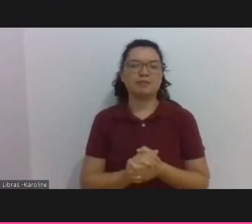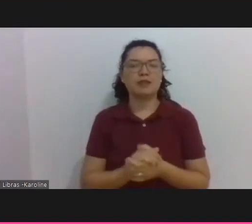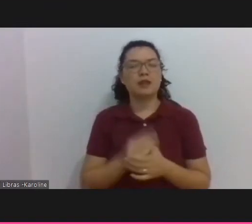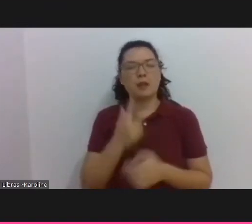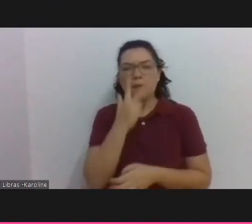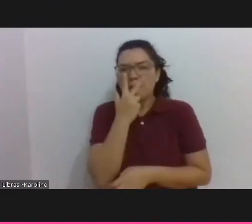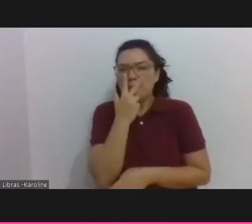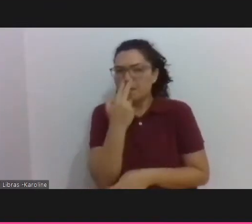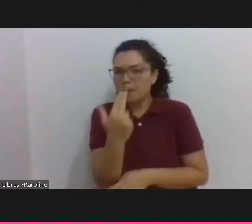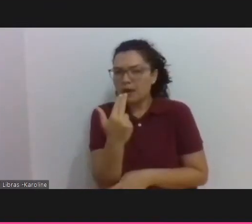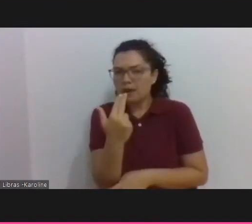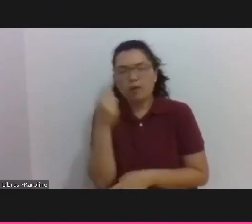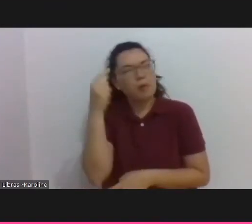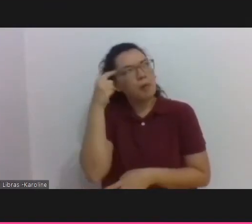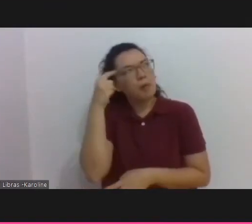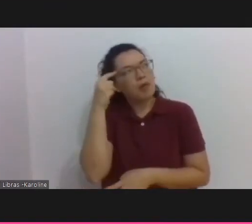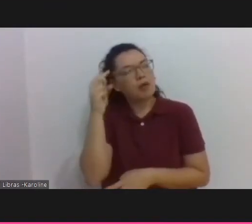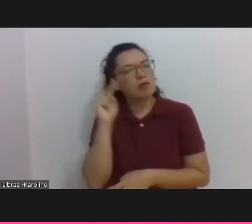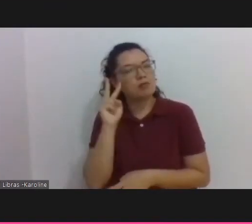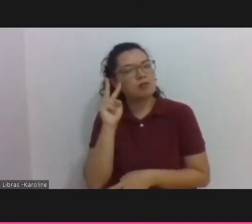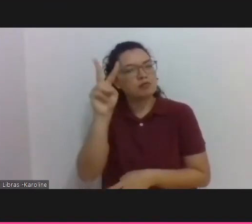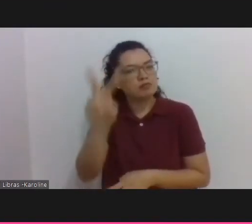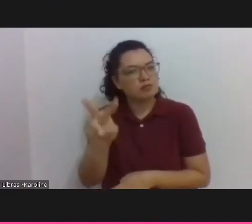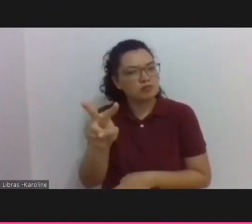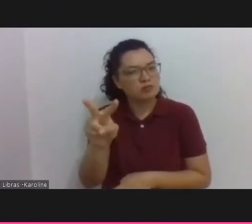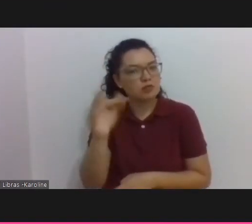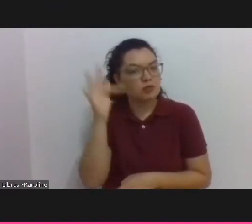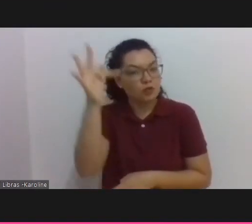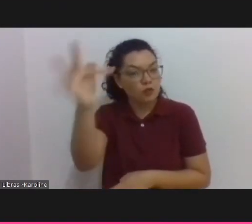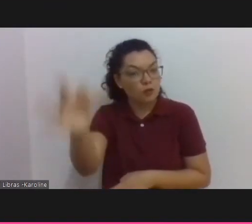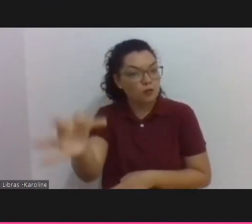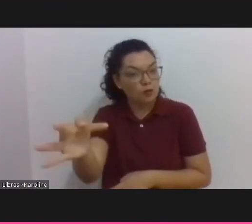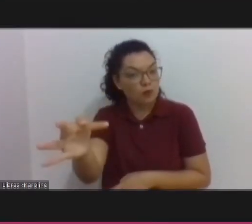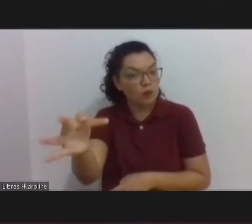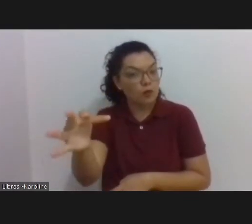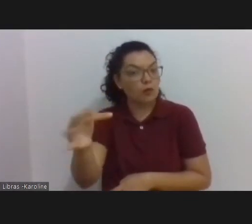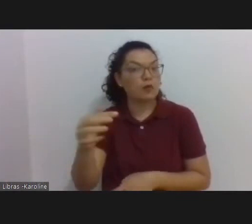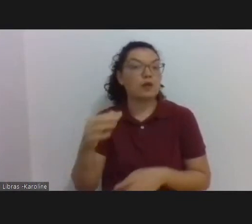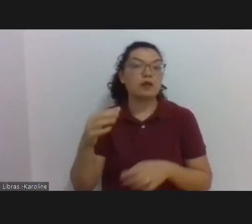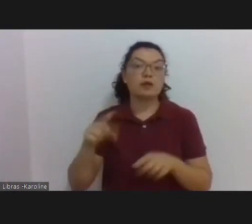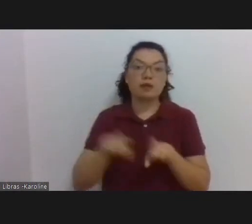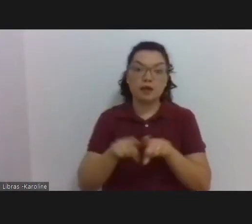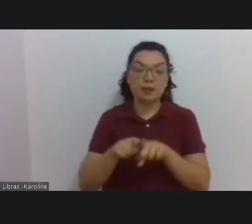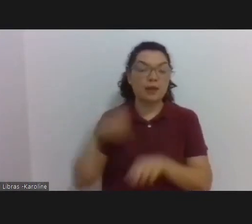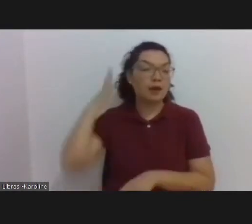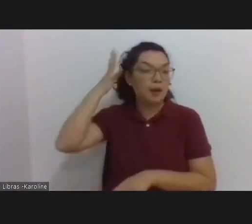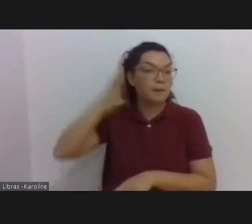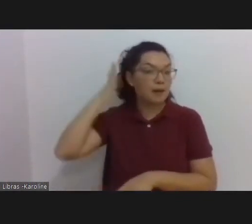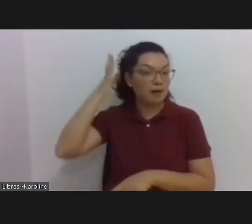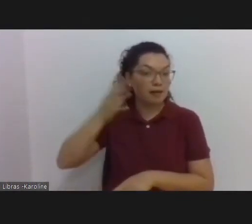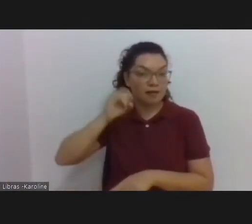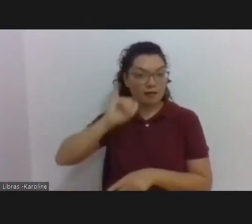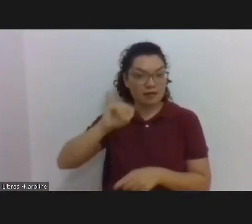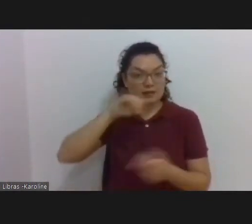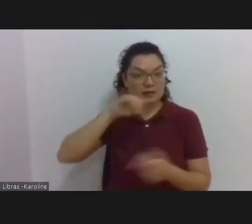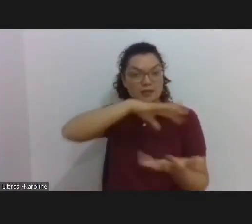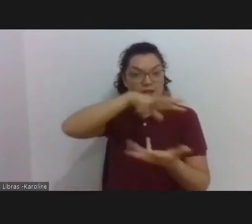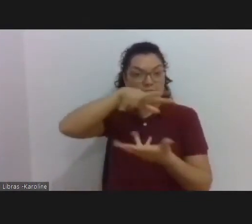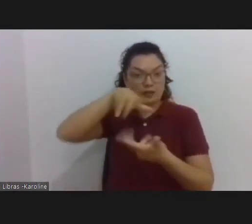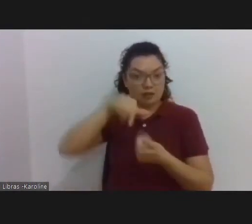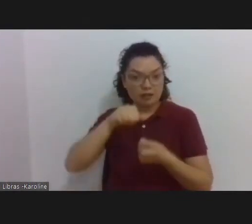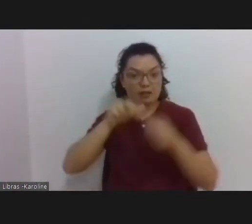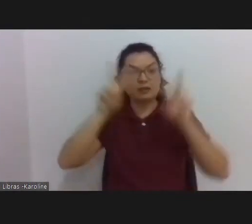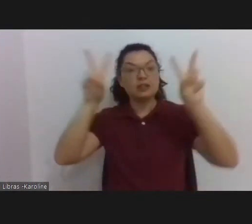tema escolhido para o Sexto Enamparque e Diálogos Internacionais foi linearidade, processo e práticas de